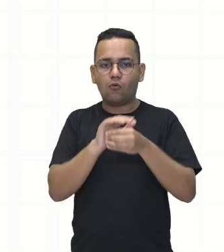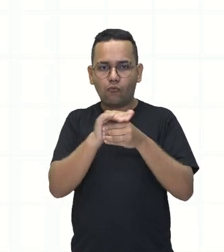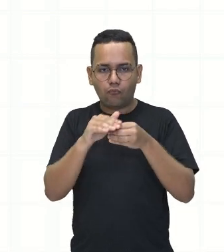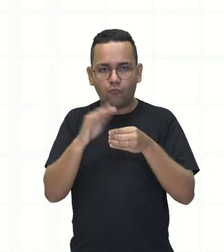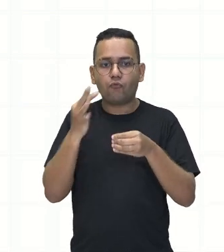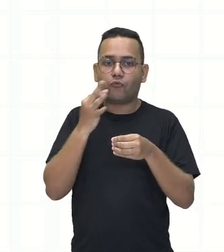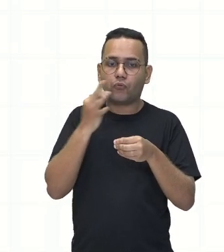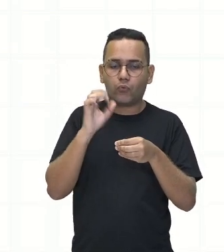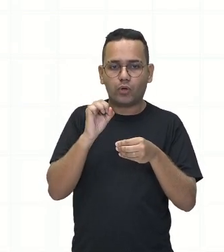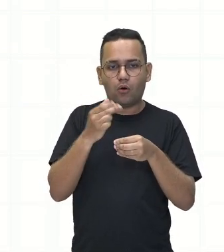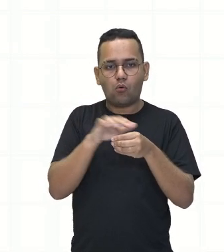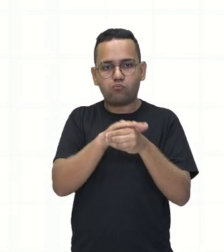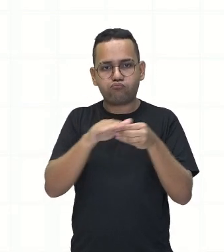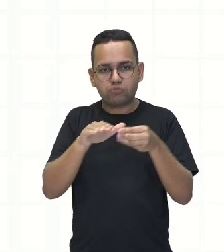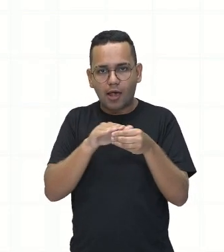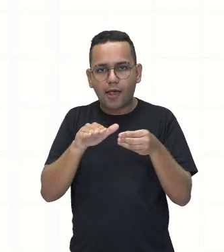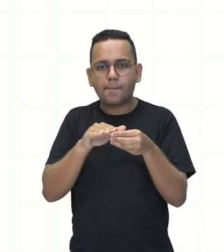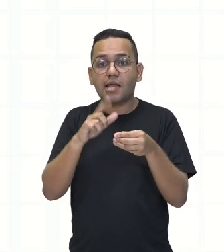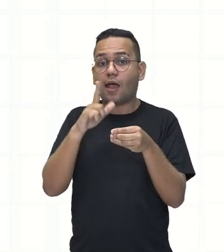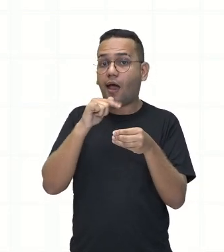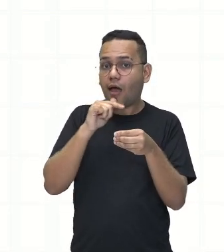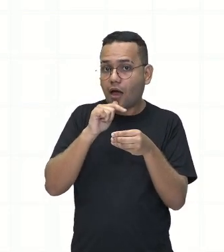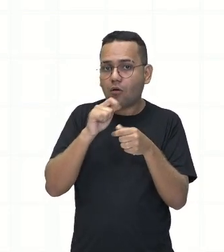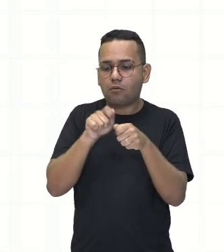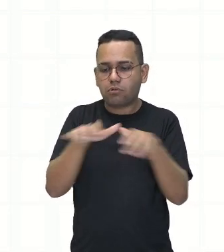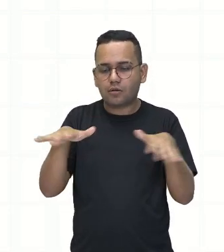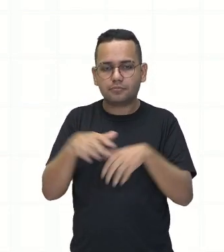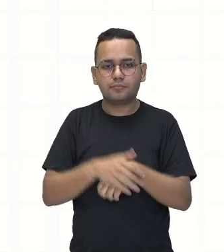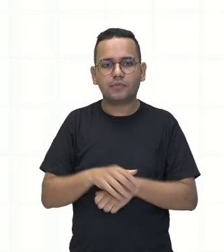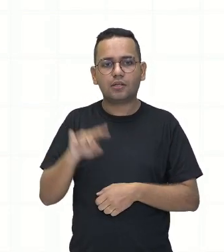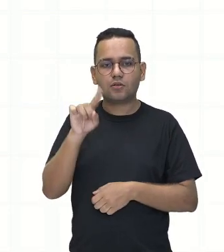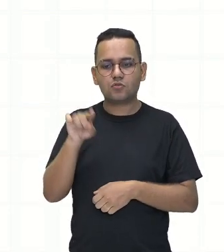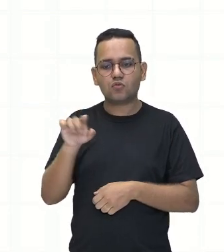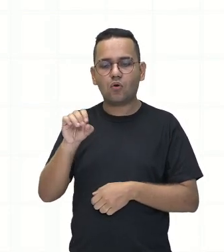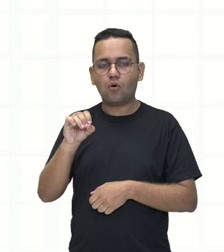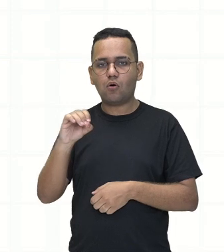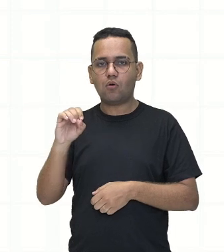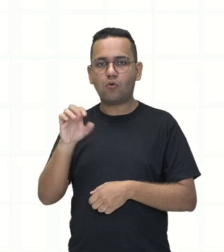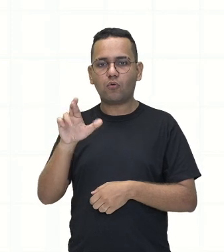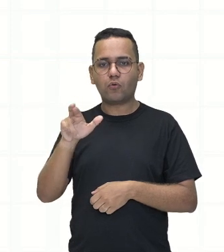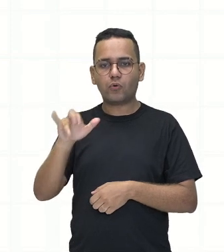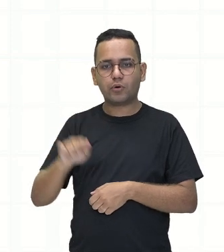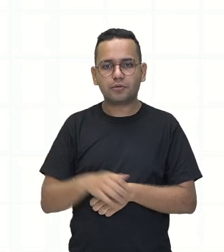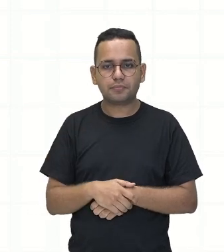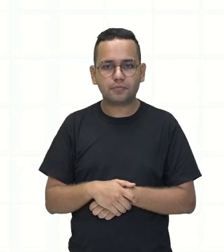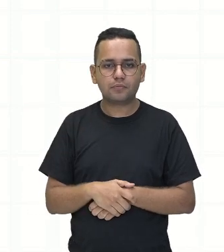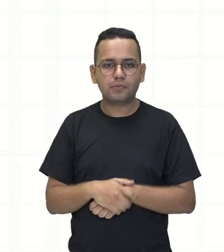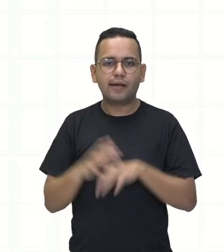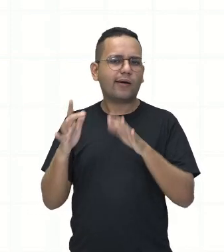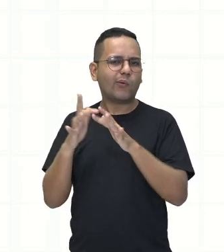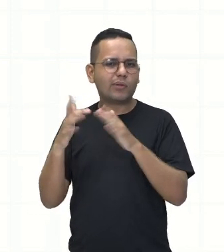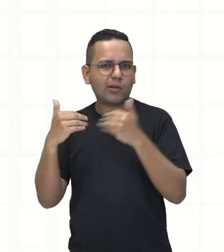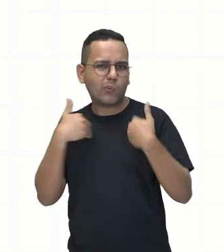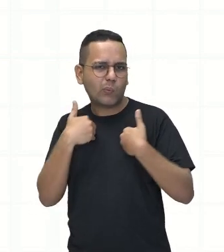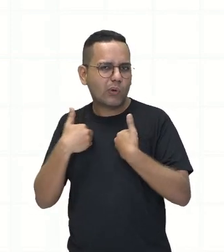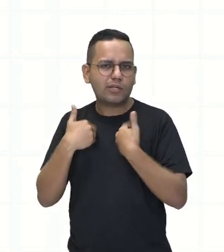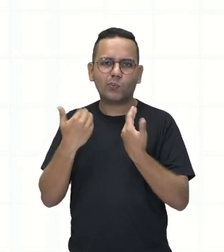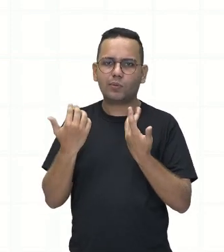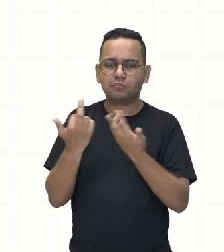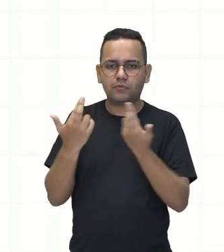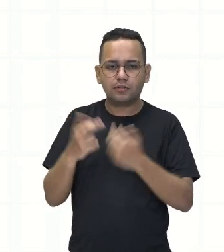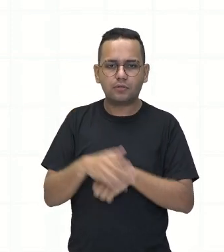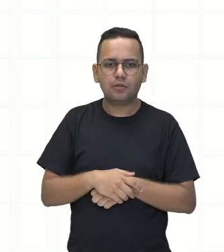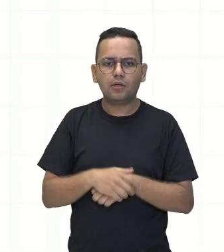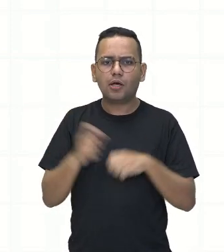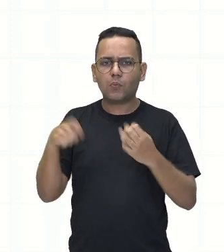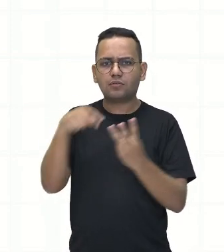a zoocoria. A zoocoria é quando essa dispersão de frutos e sementes é feita por animais. Pode ocorrer de 3